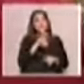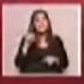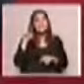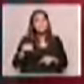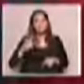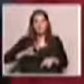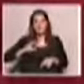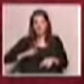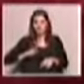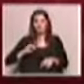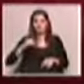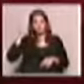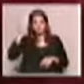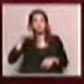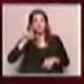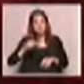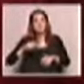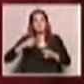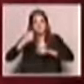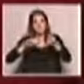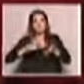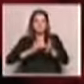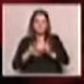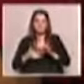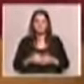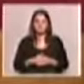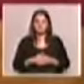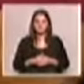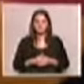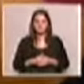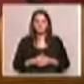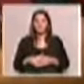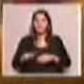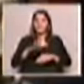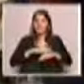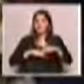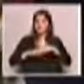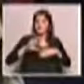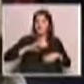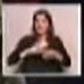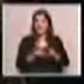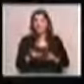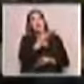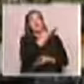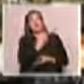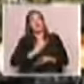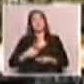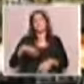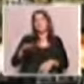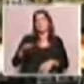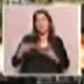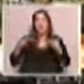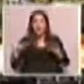breve, chegará também ao mercado brasileiro. Ser queijeira, antigamente, não tinha prestígio algum. Agora, o